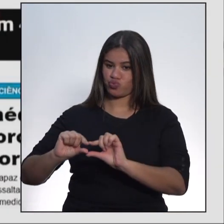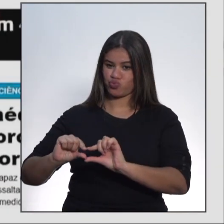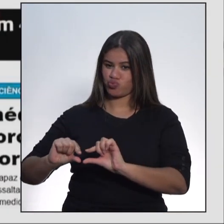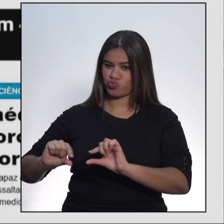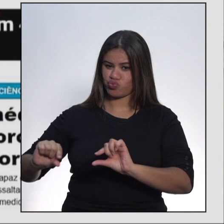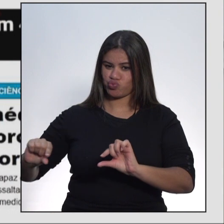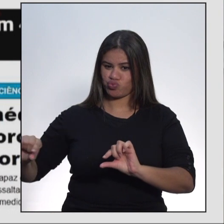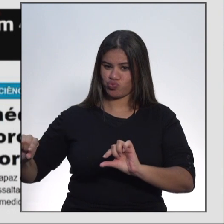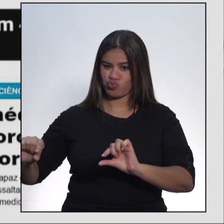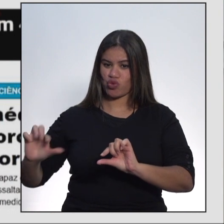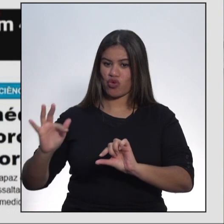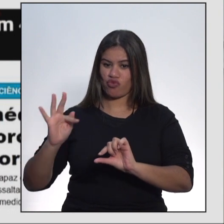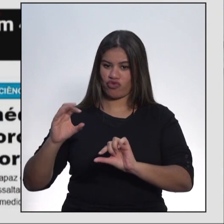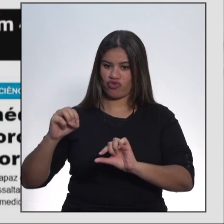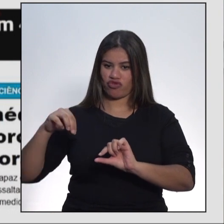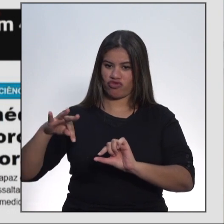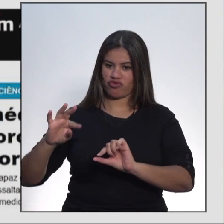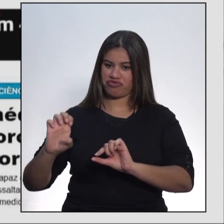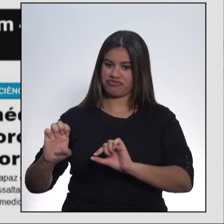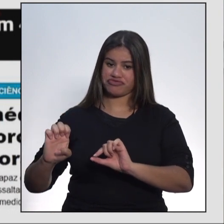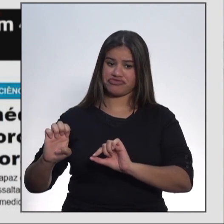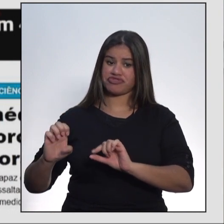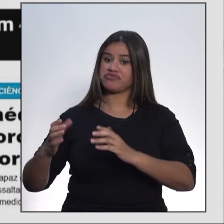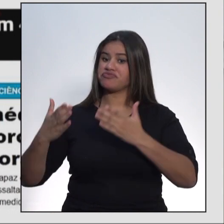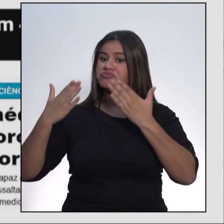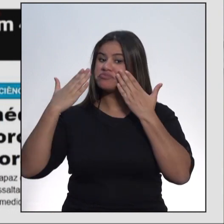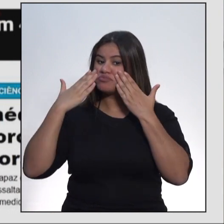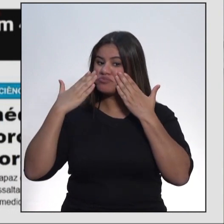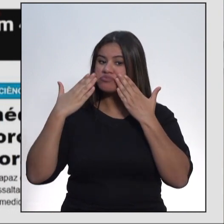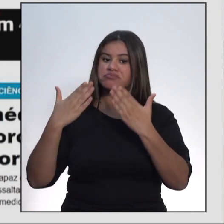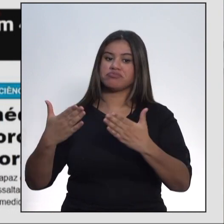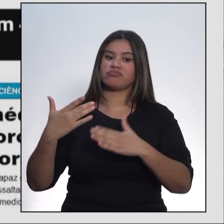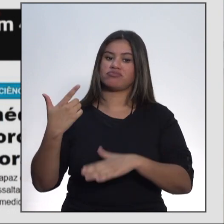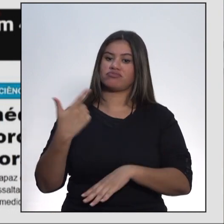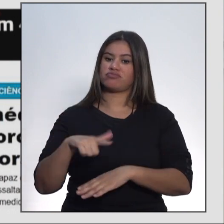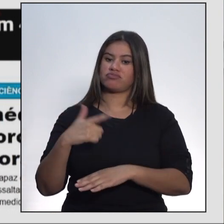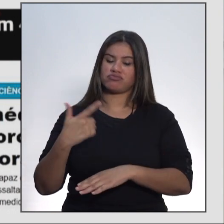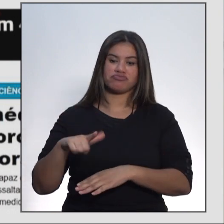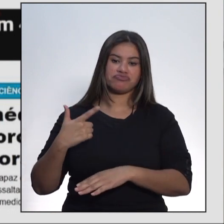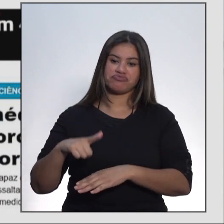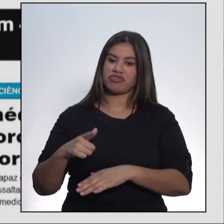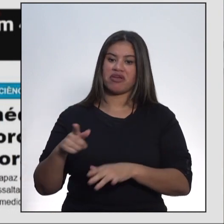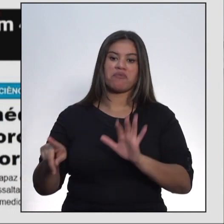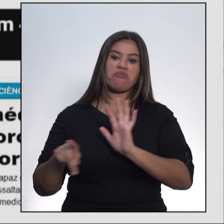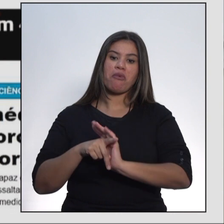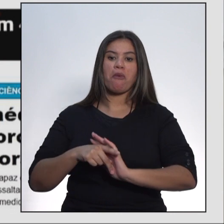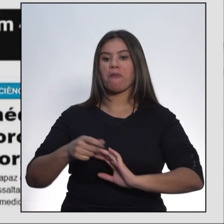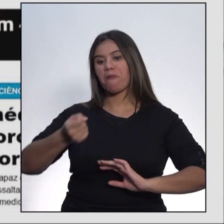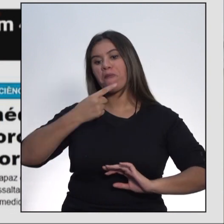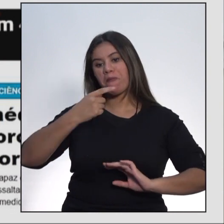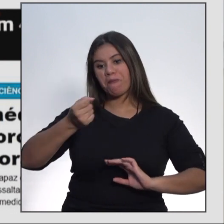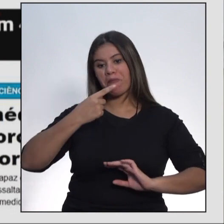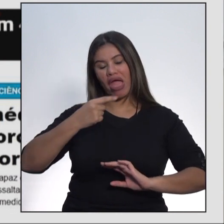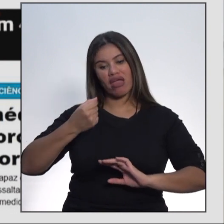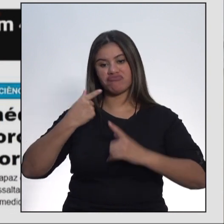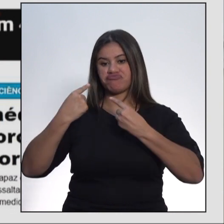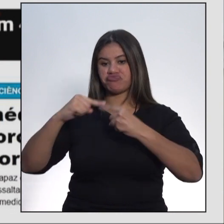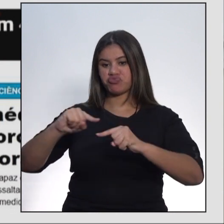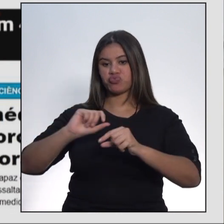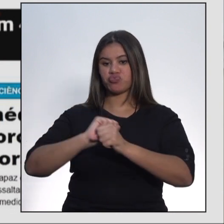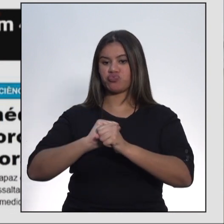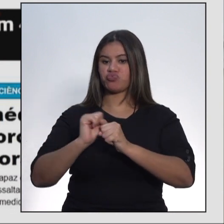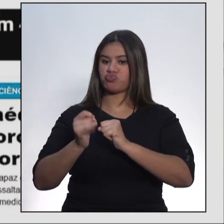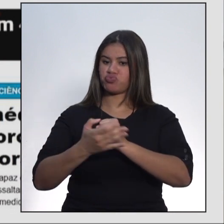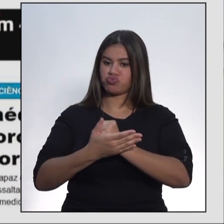eu pesquisei e também não apareceu nada sobre esse assunto de remédio que pode combater aí